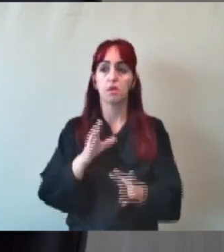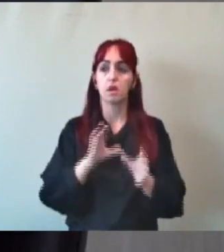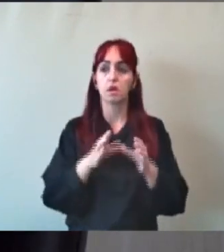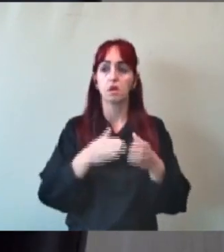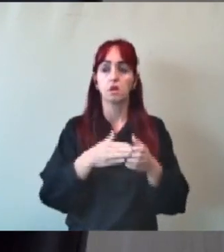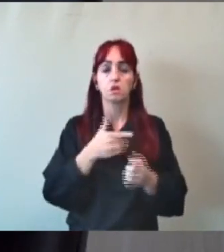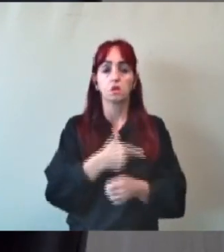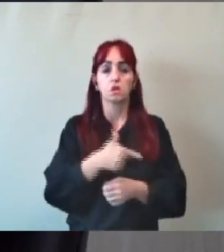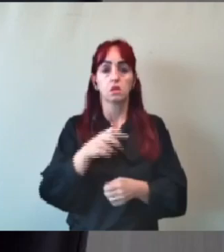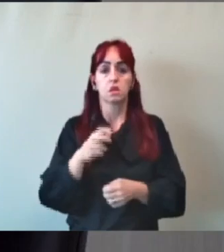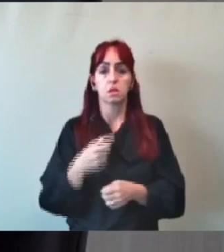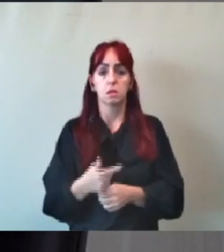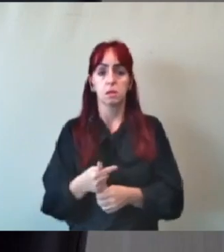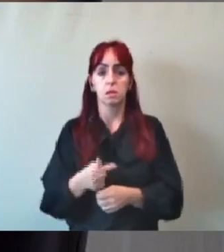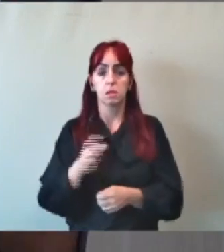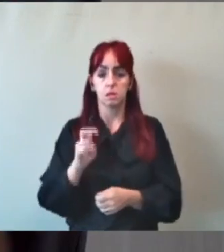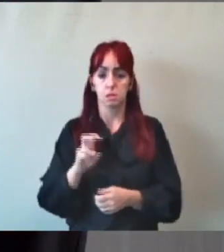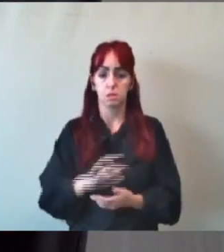275-2024.